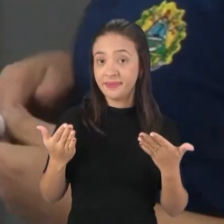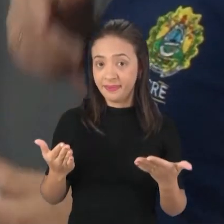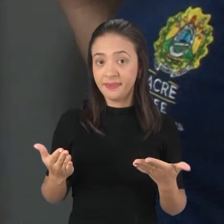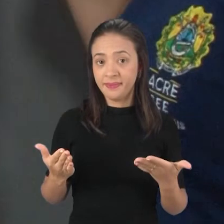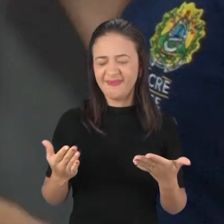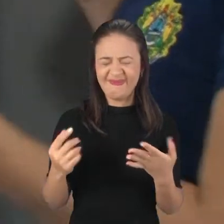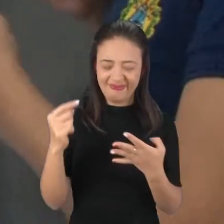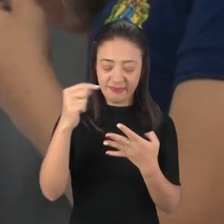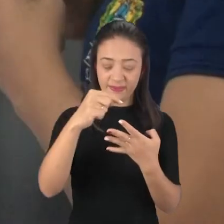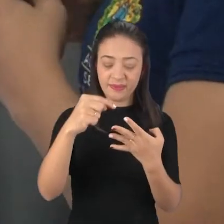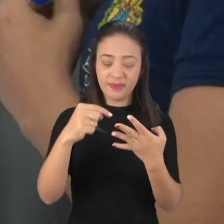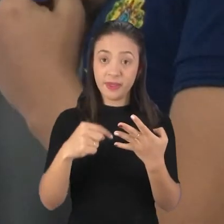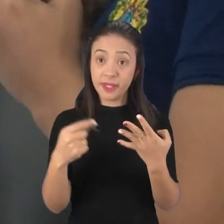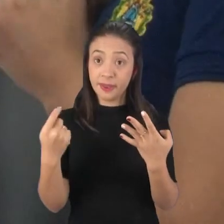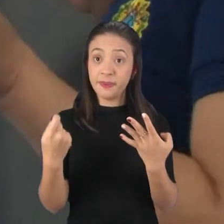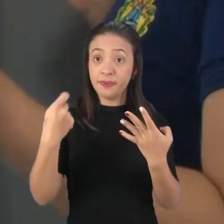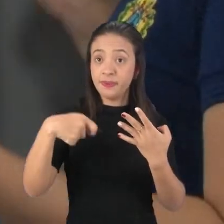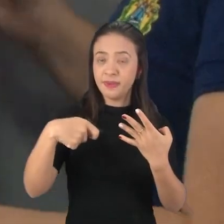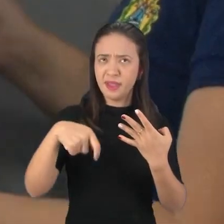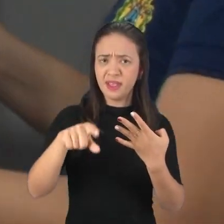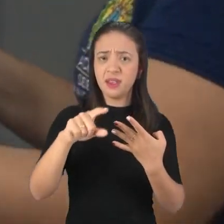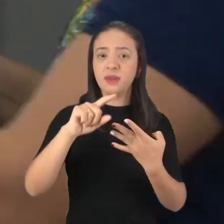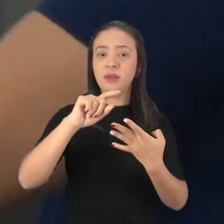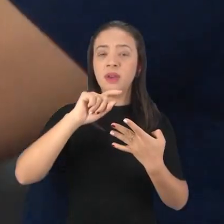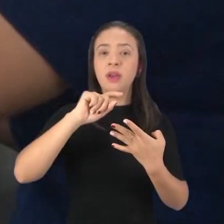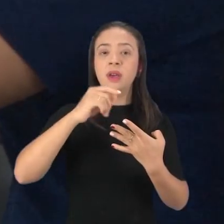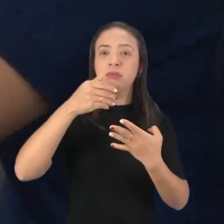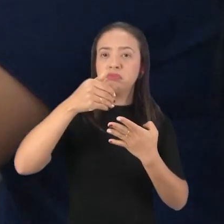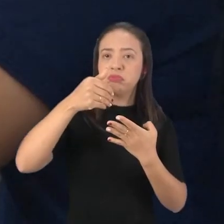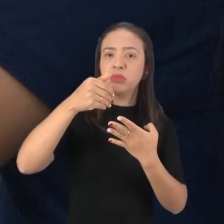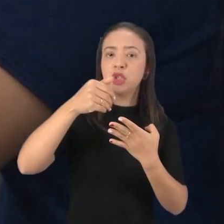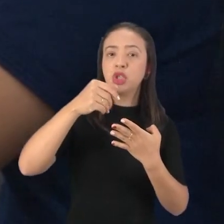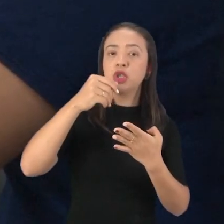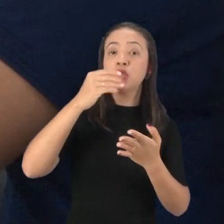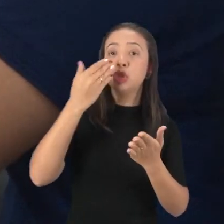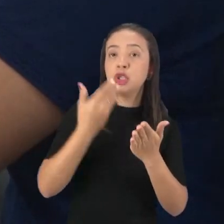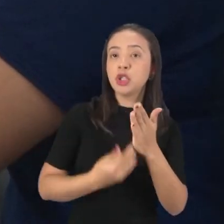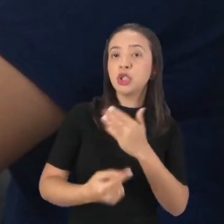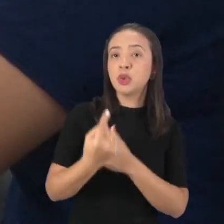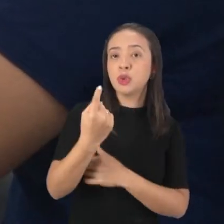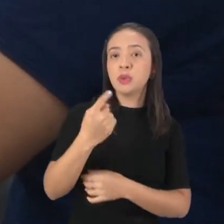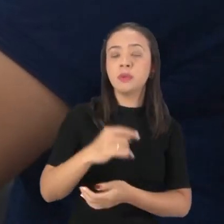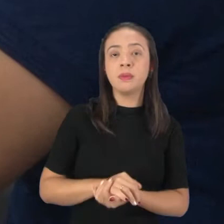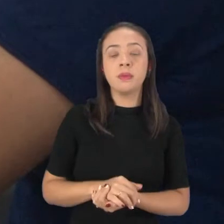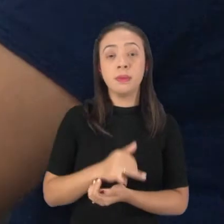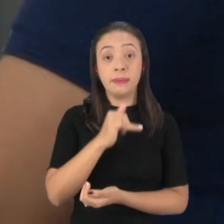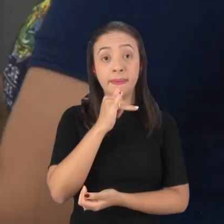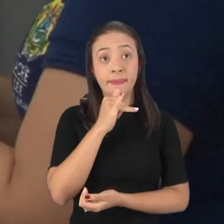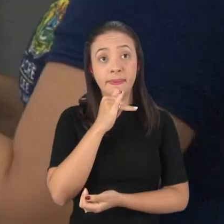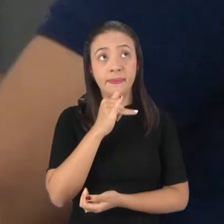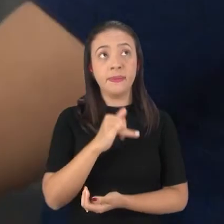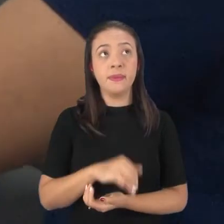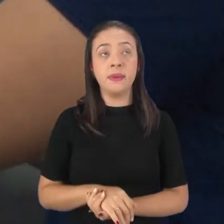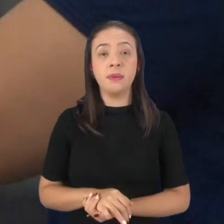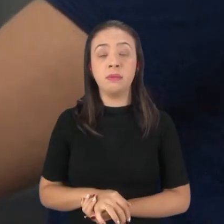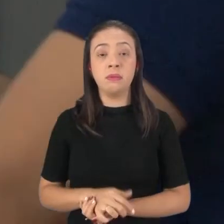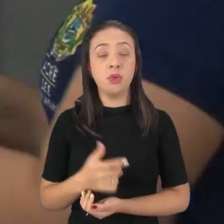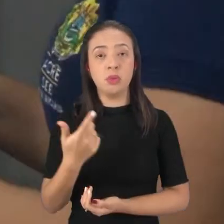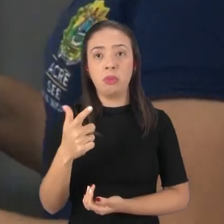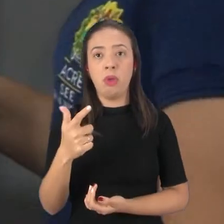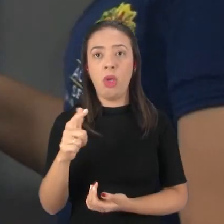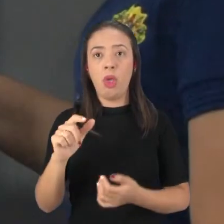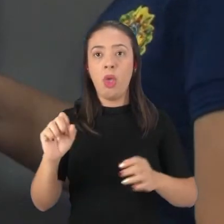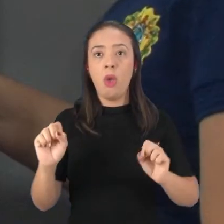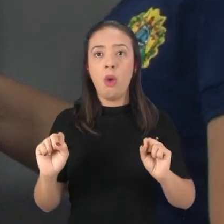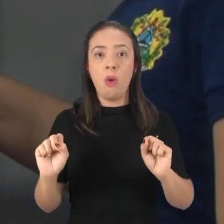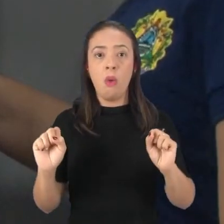Então, dessas 4 opções, eu posso ir eliminando. Ó. Aqui no caso falou sobre tempestade de verão. Em nenhum momento fala